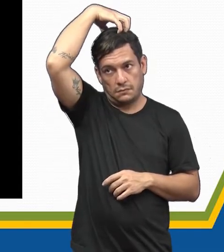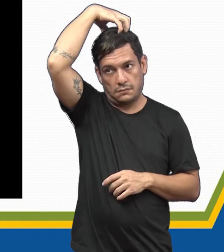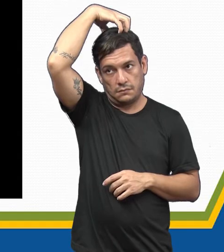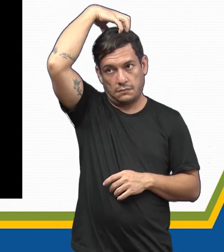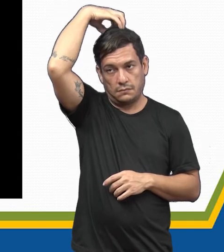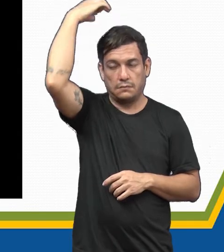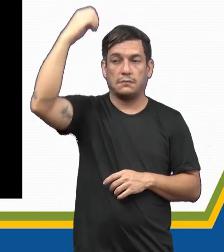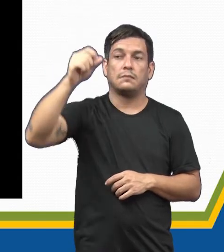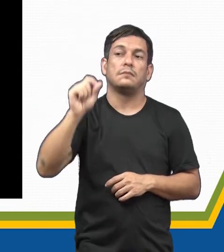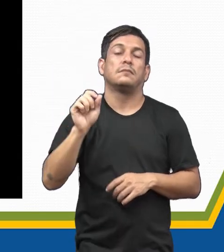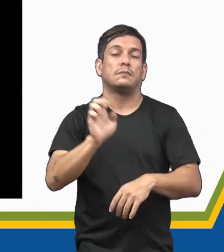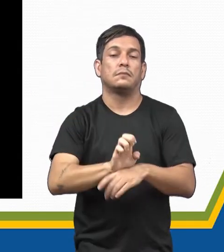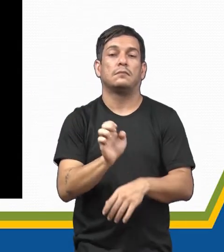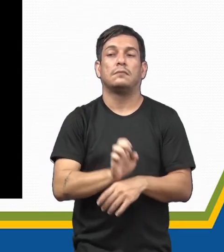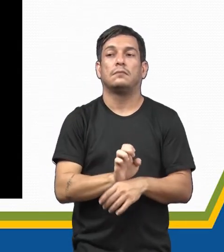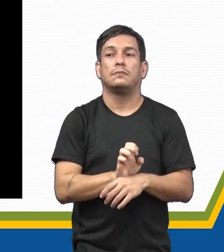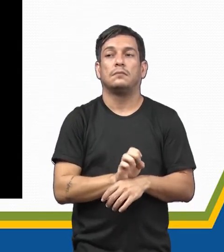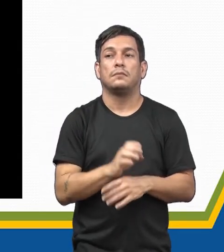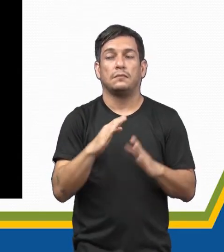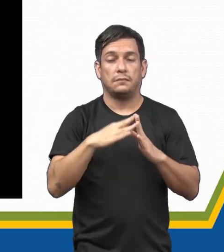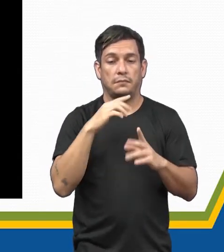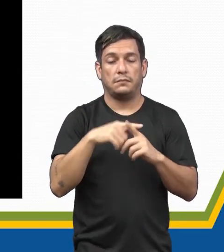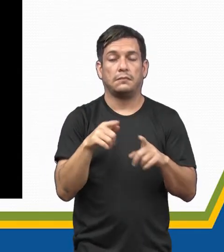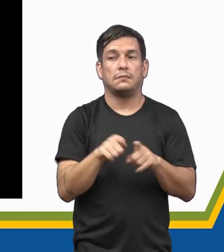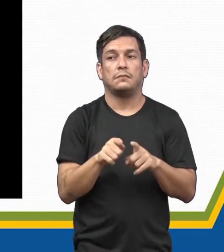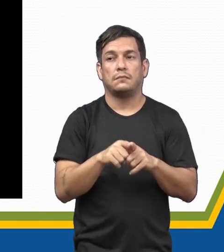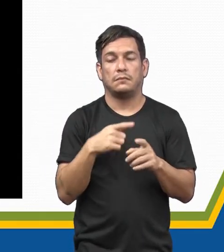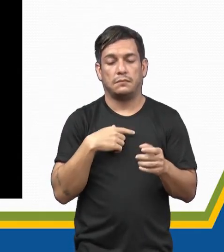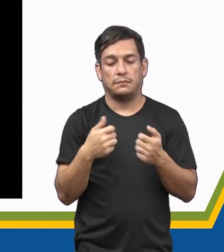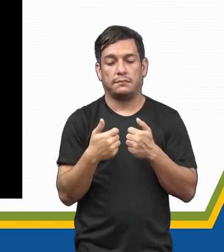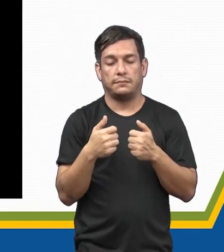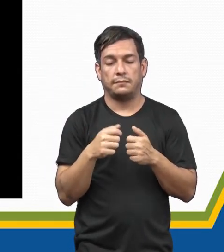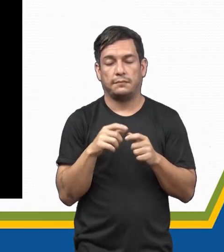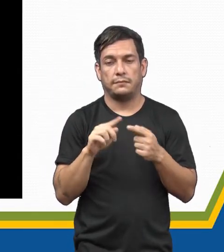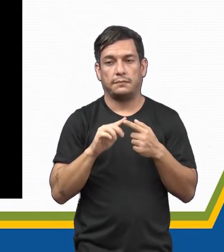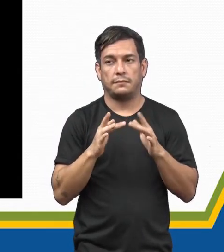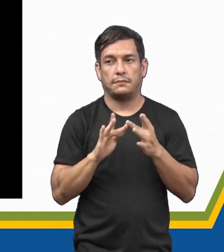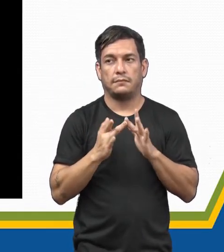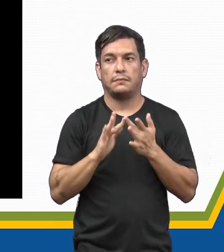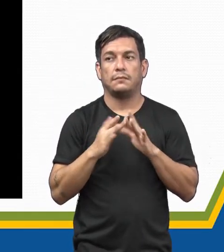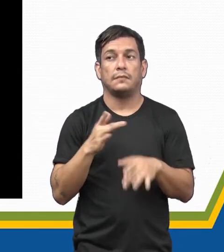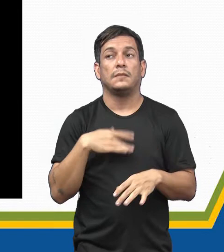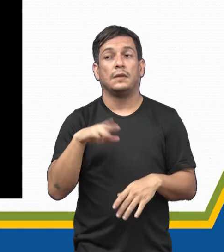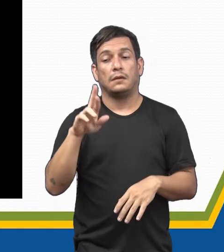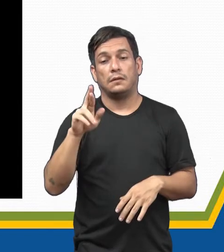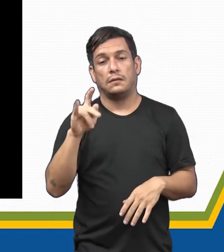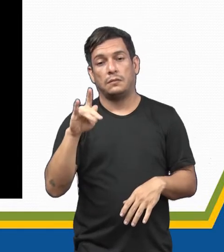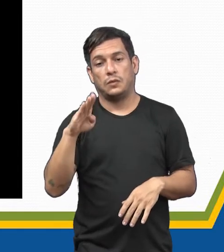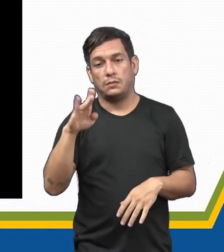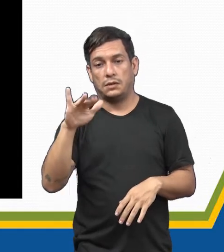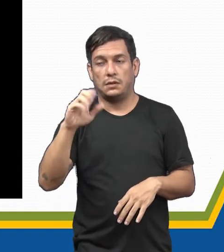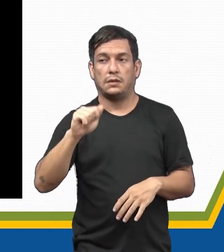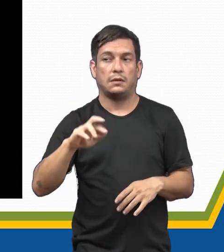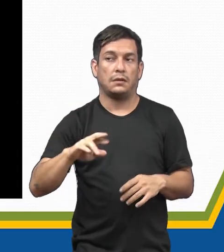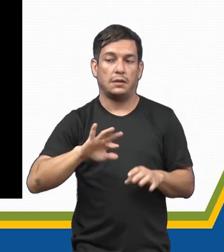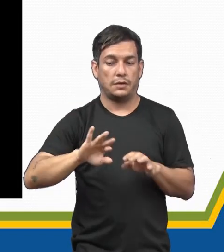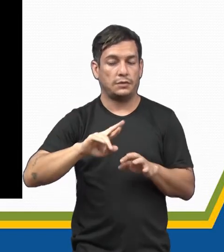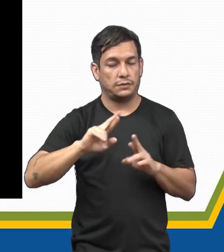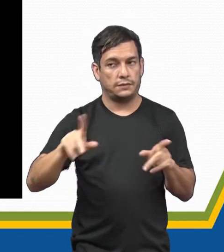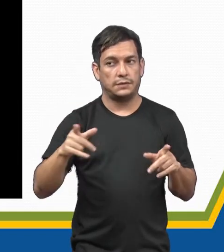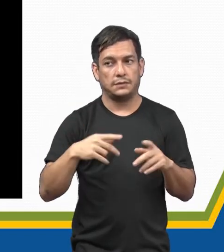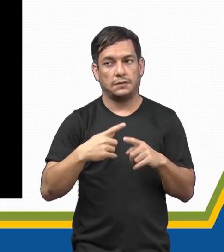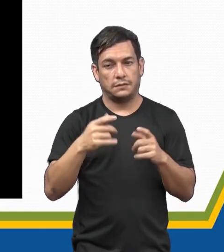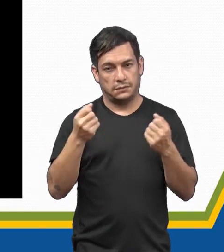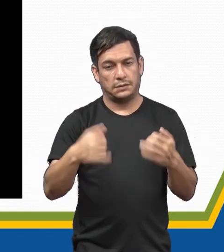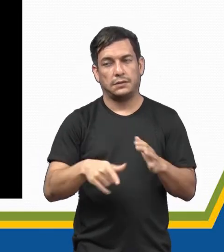padroado. Então, quer dizer, o Estado e a Igreja estão muito próximas. E na República, não. Uma divisão total, como eu disse para vocês